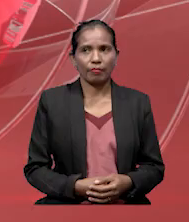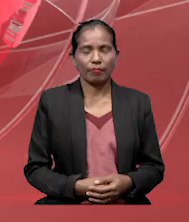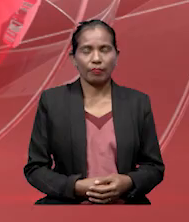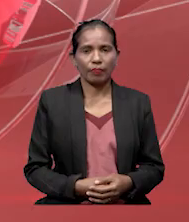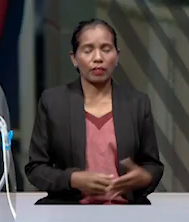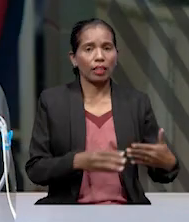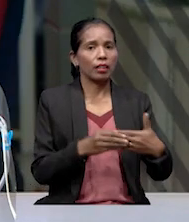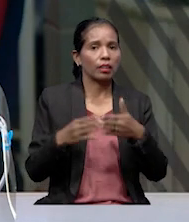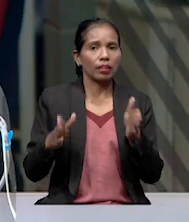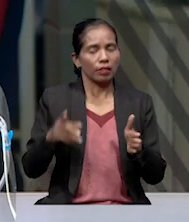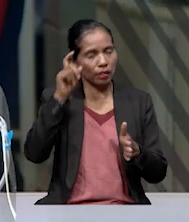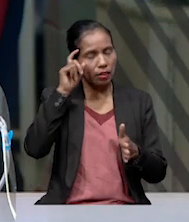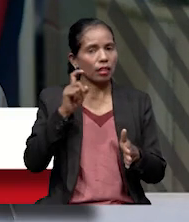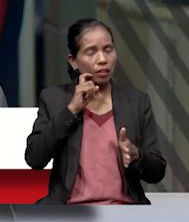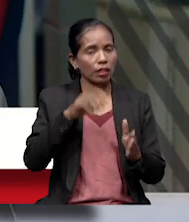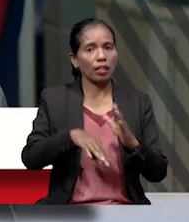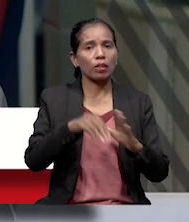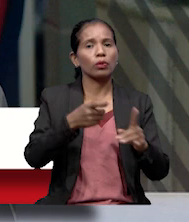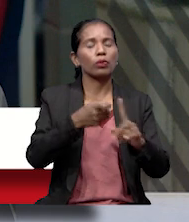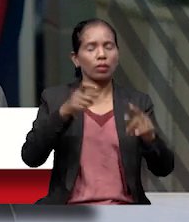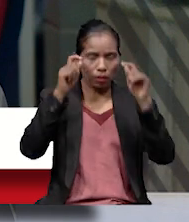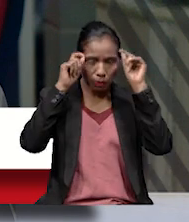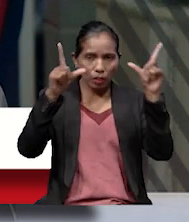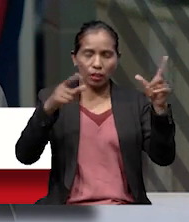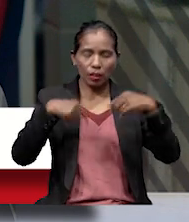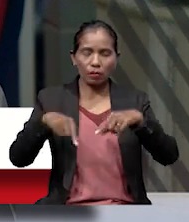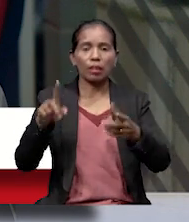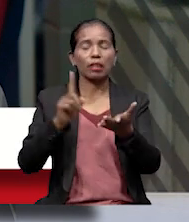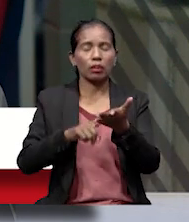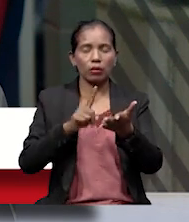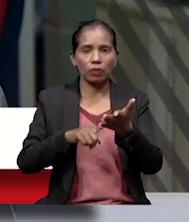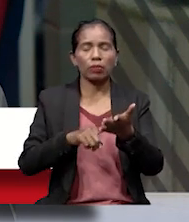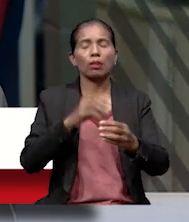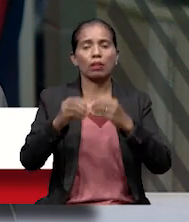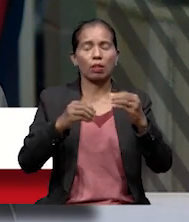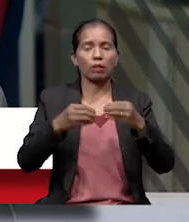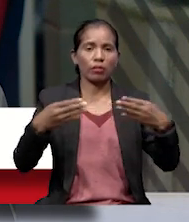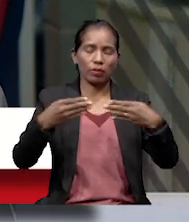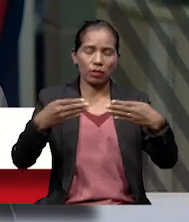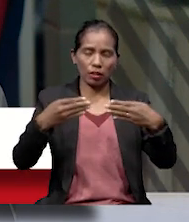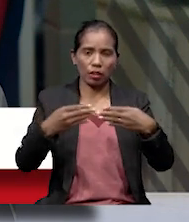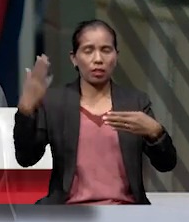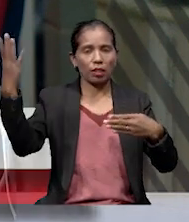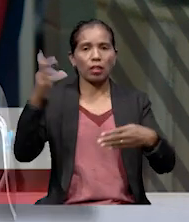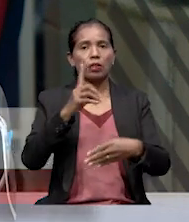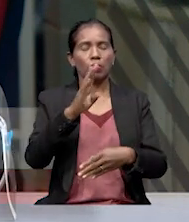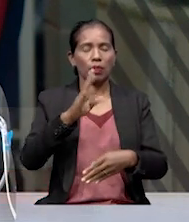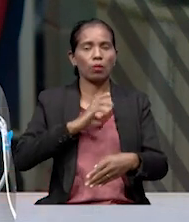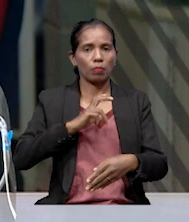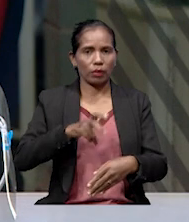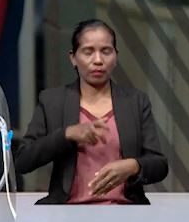Líder nacional que relacionado Guzmão sai Rússia Timor-Leste, onde vai discutir fronteira marítima e Dubai, no Portugal.